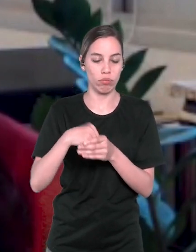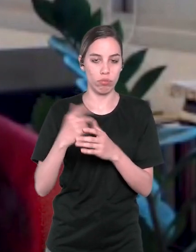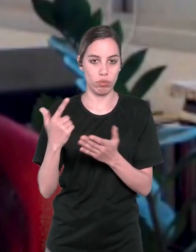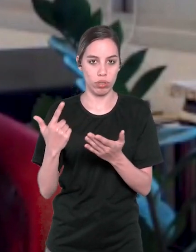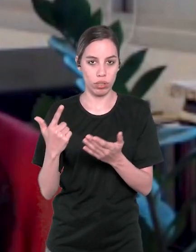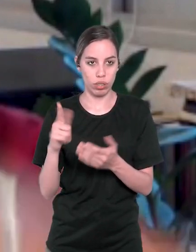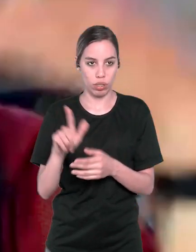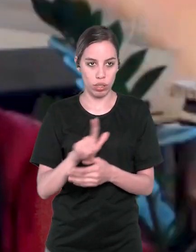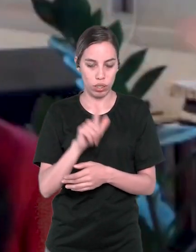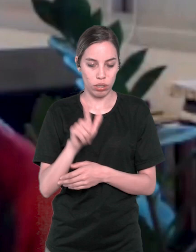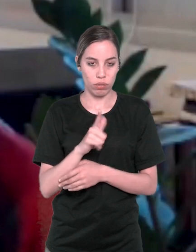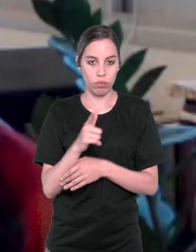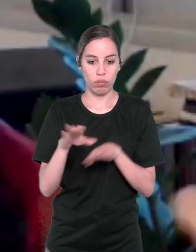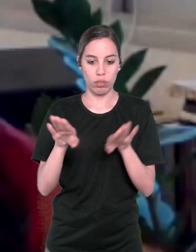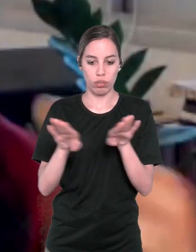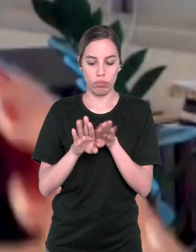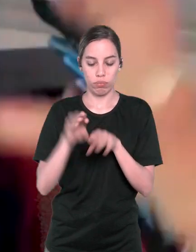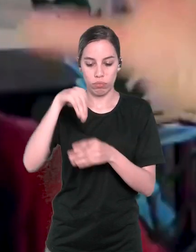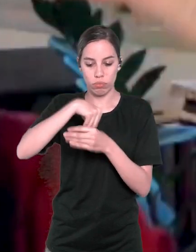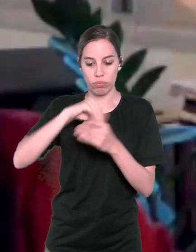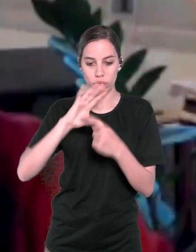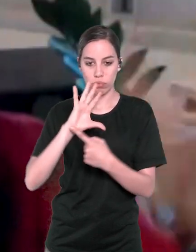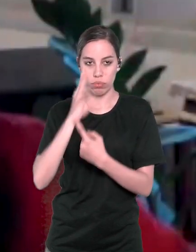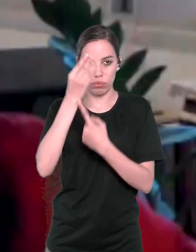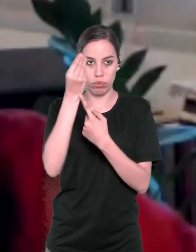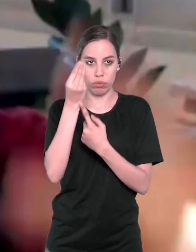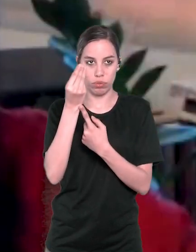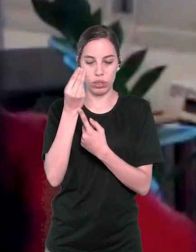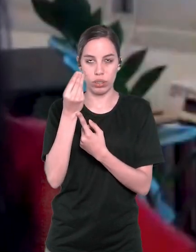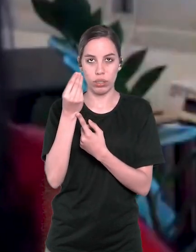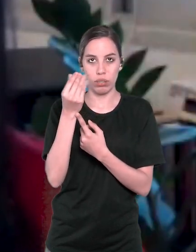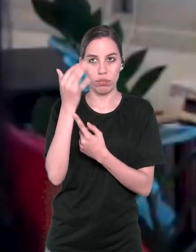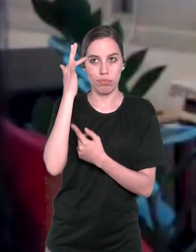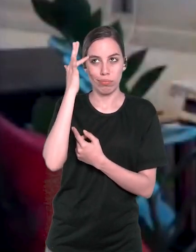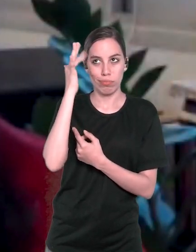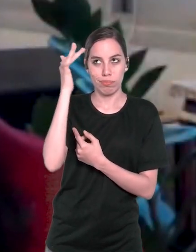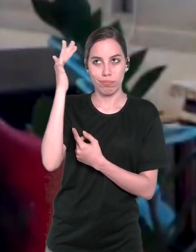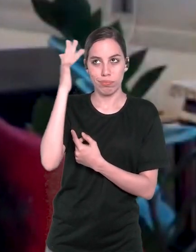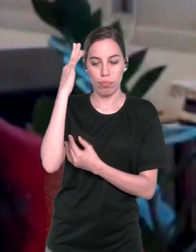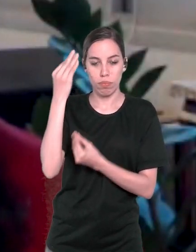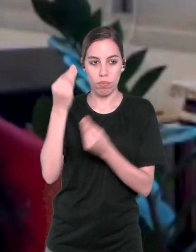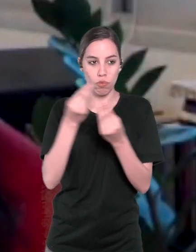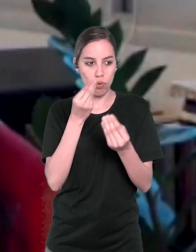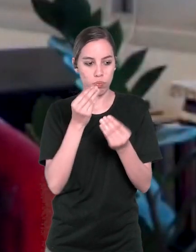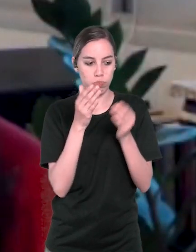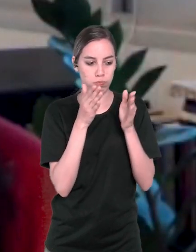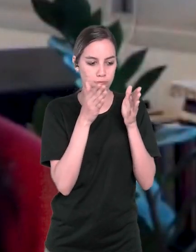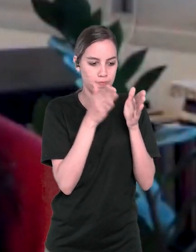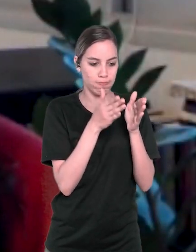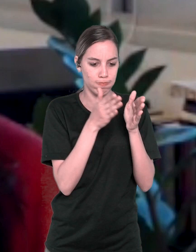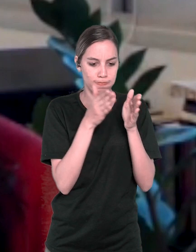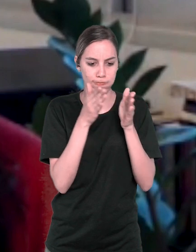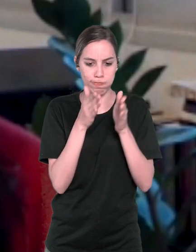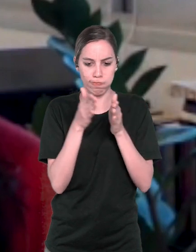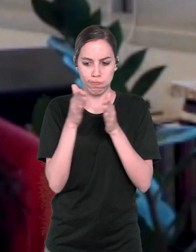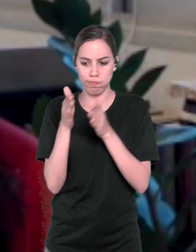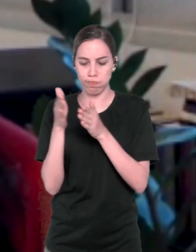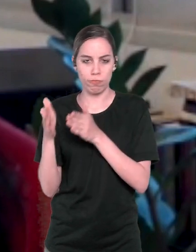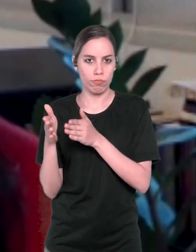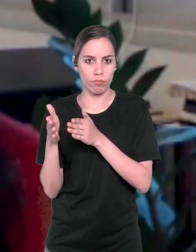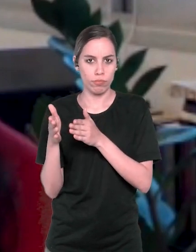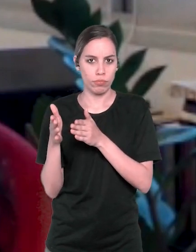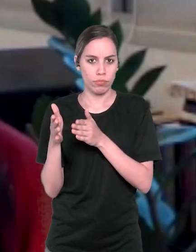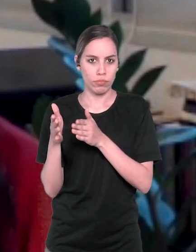ou seja, a imaginação taxonômica, as classificações, né? E